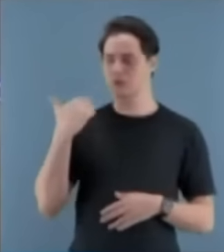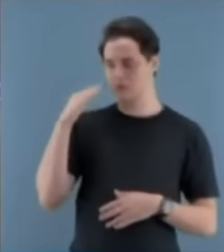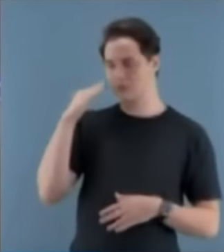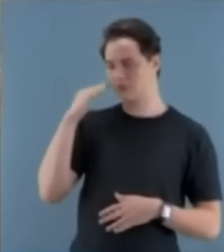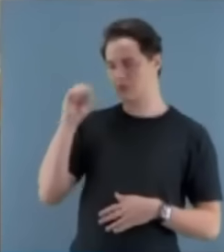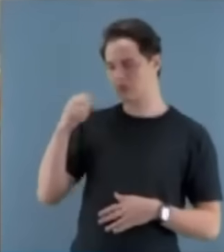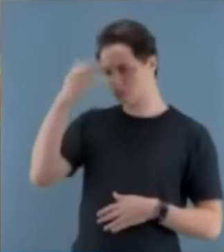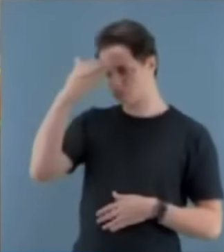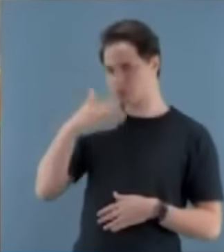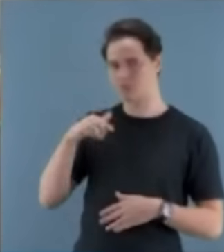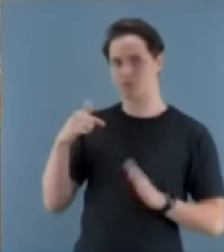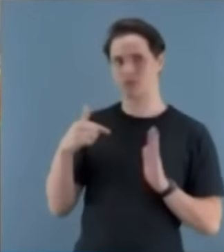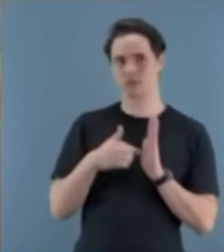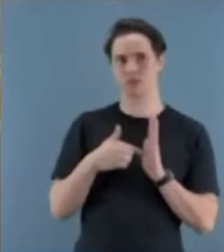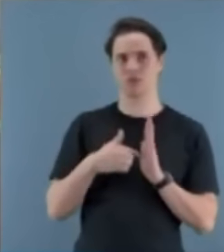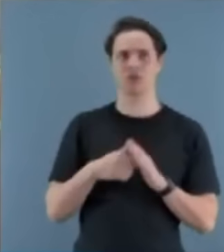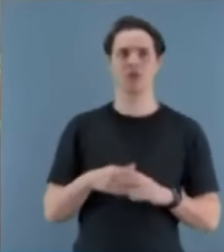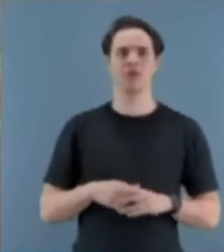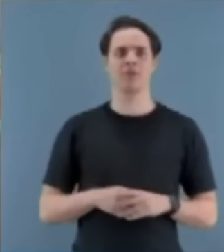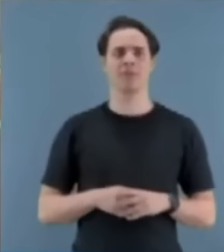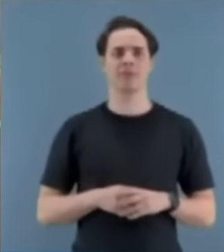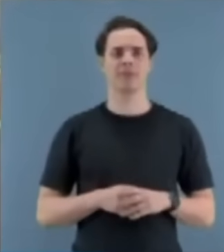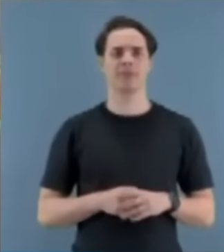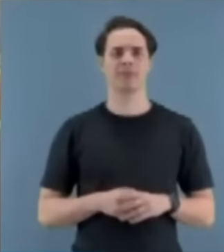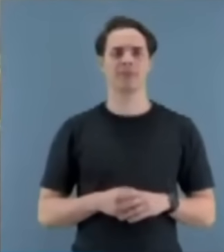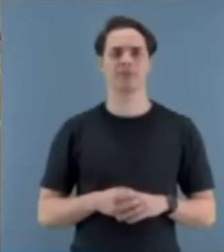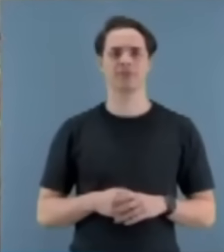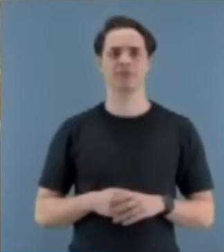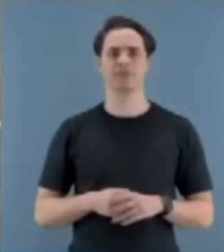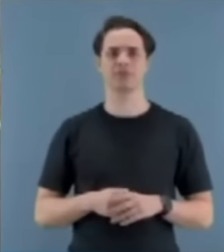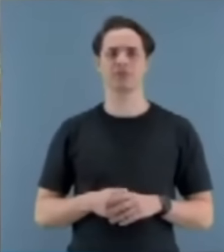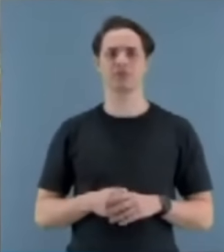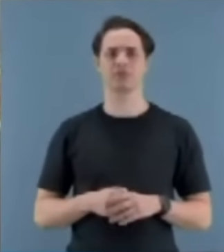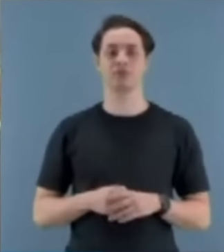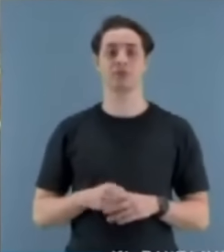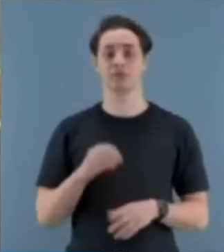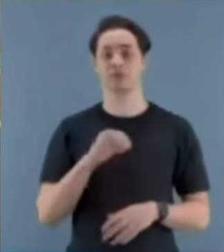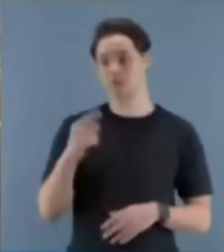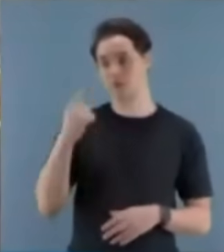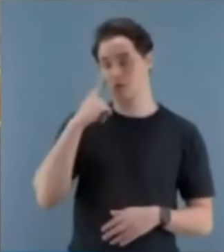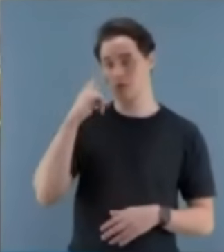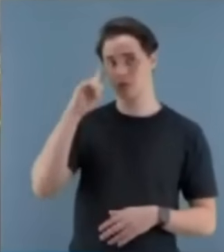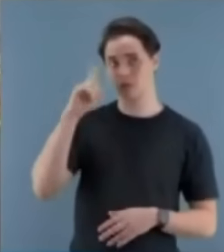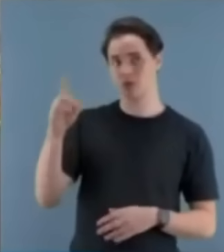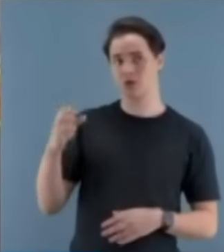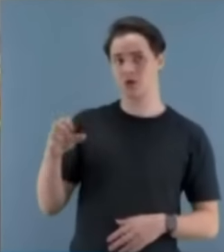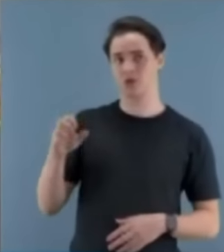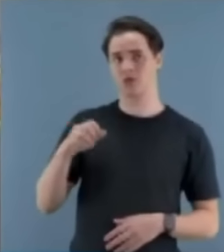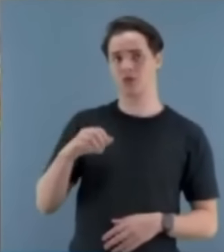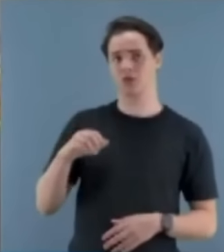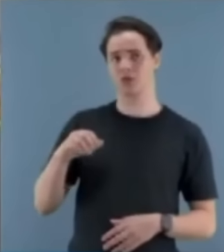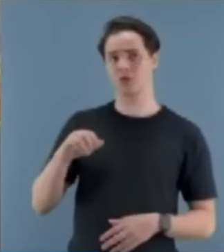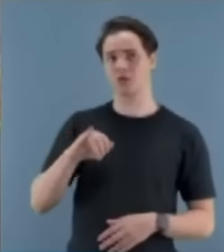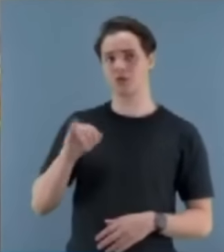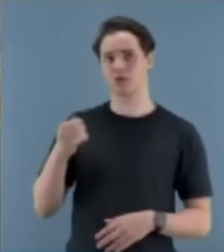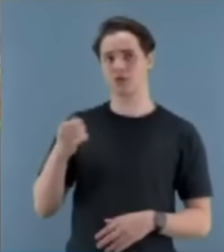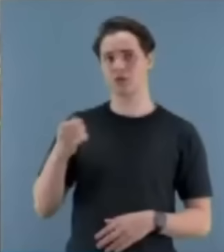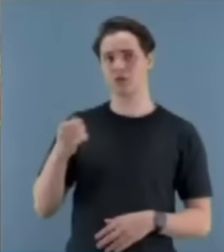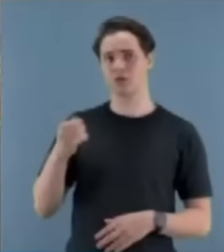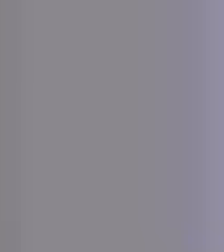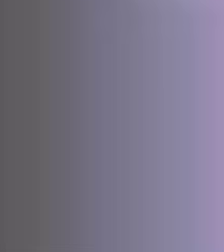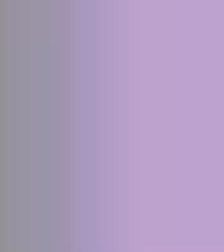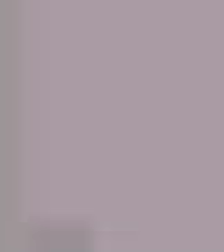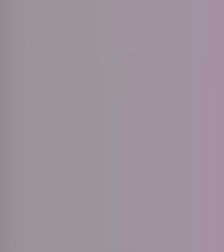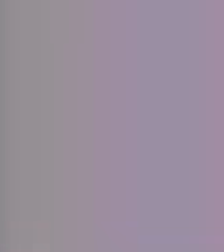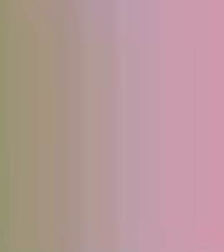são irrefutáveis com relação a isso. Eu quero voltar nos atos do dia 8, quando o senhor fez esse tipo de comportamento.